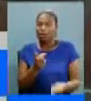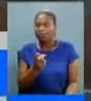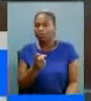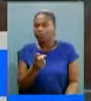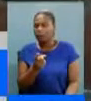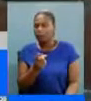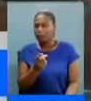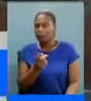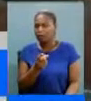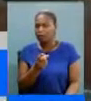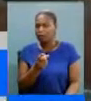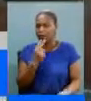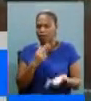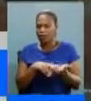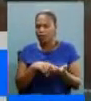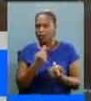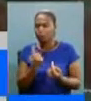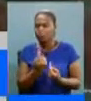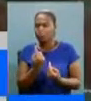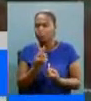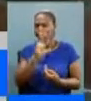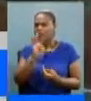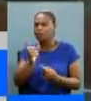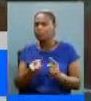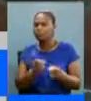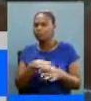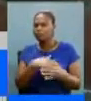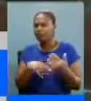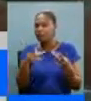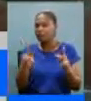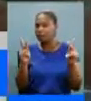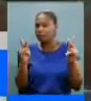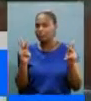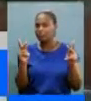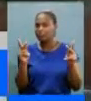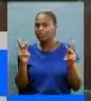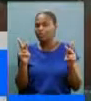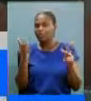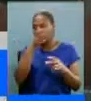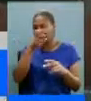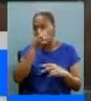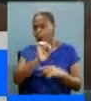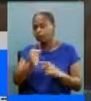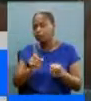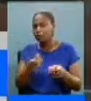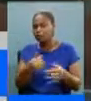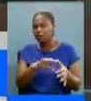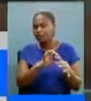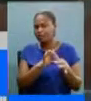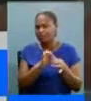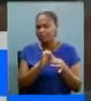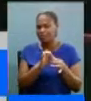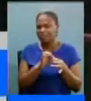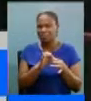de que, num país que exerce livremente a atividade ou que respeita livremente a